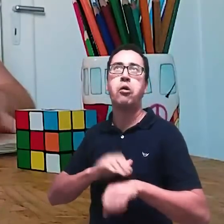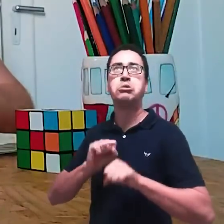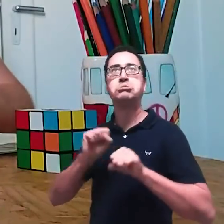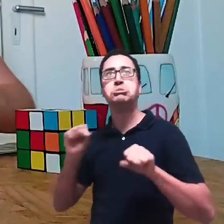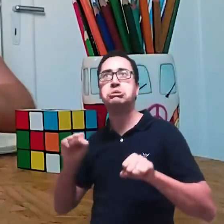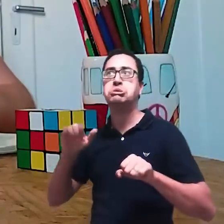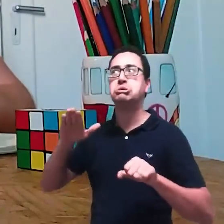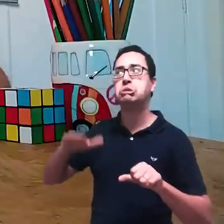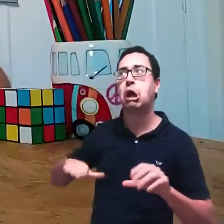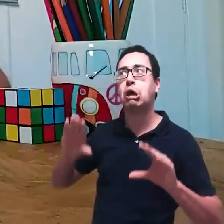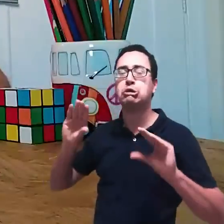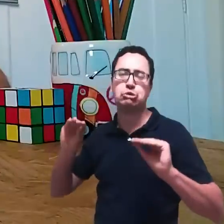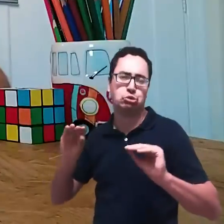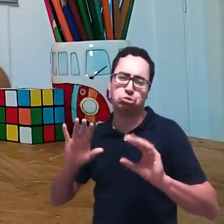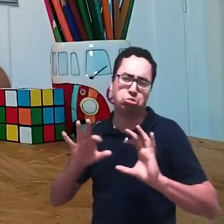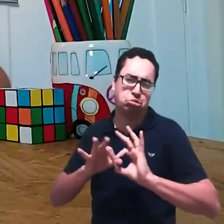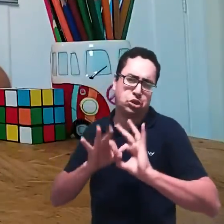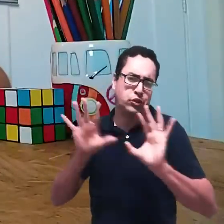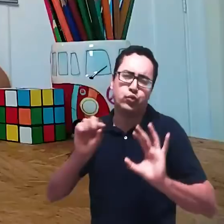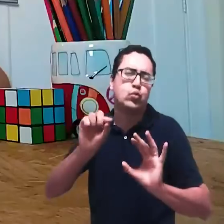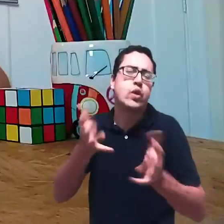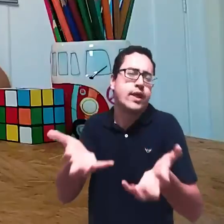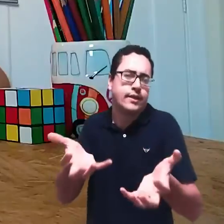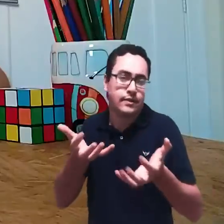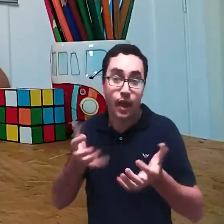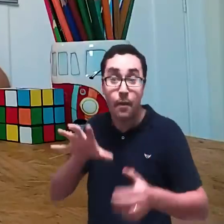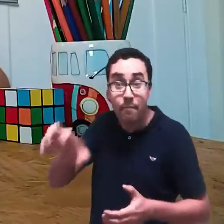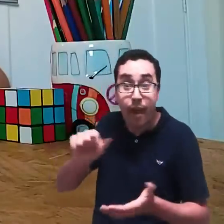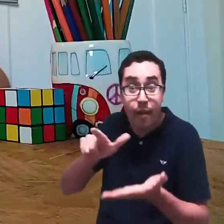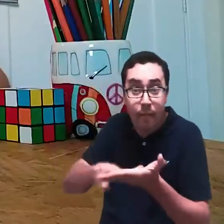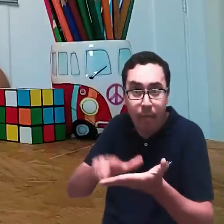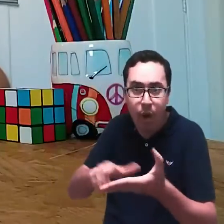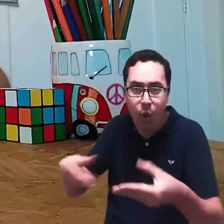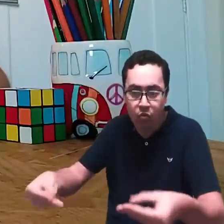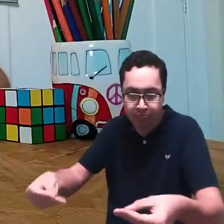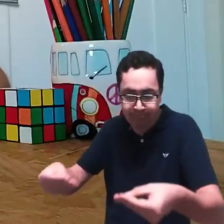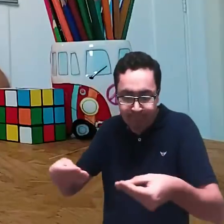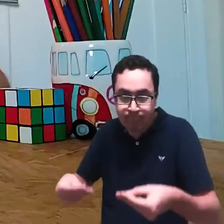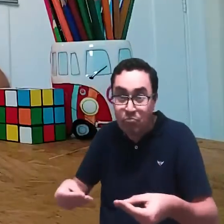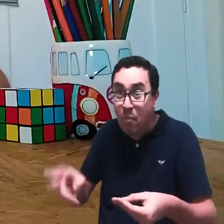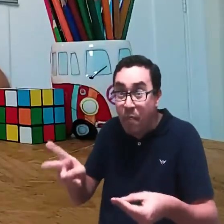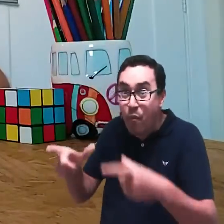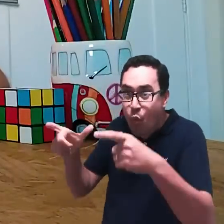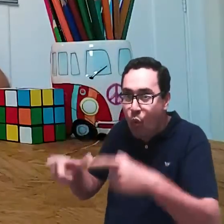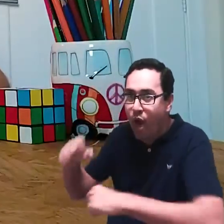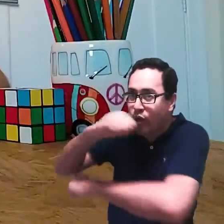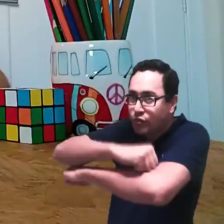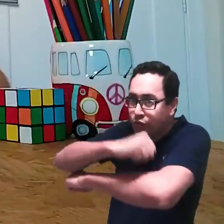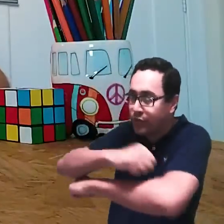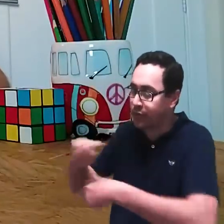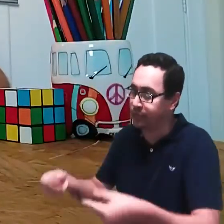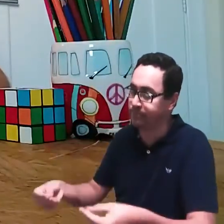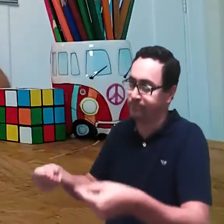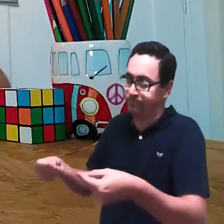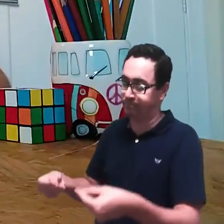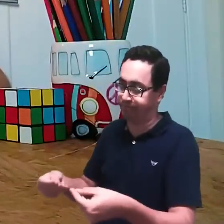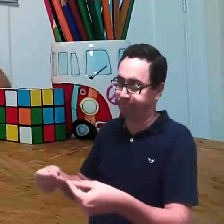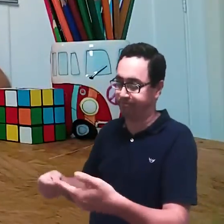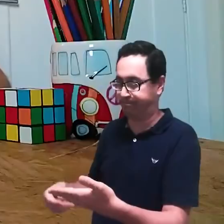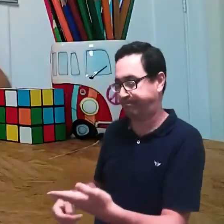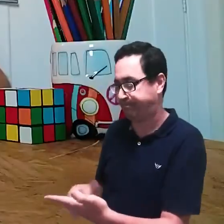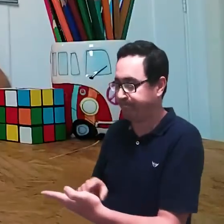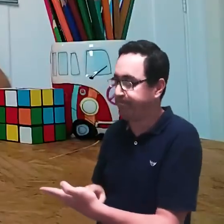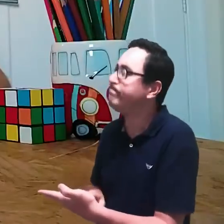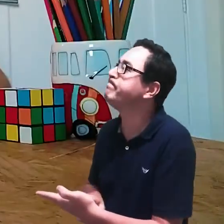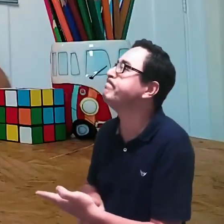uma caneta, o que vocês tiverem. Vão para o mesmo lugar da casa, olhar para o céu e desenhar aquilo que